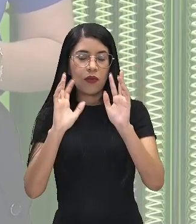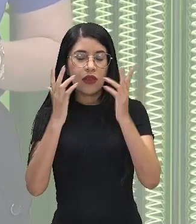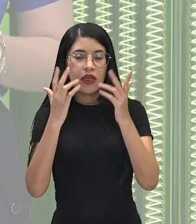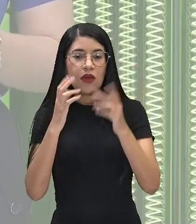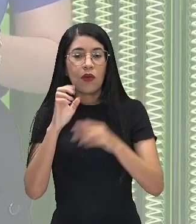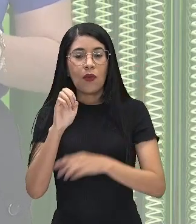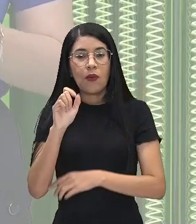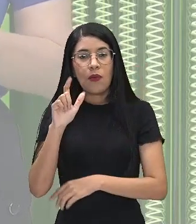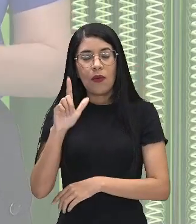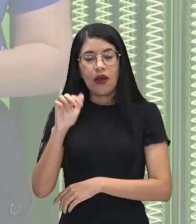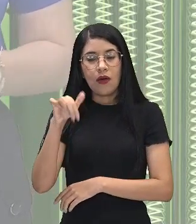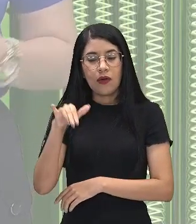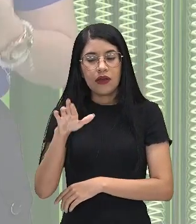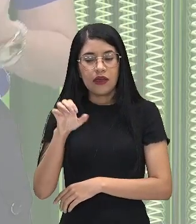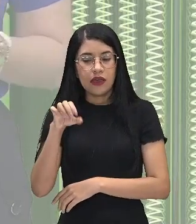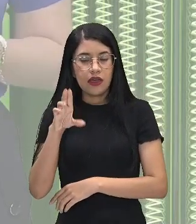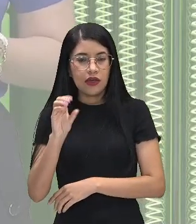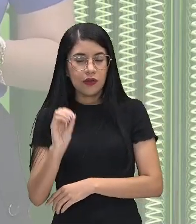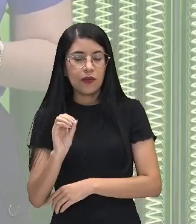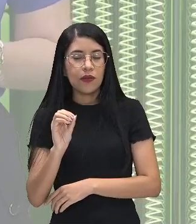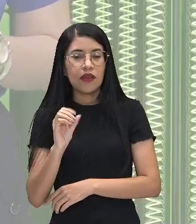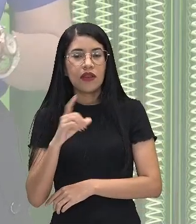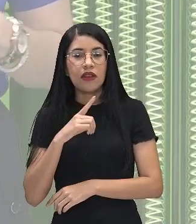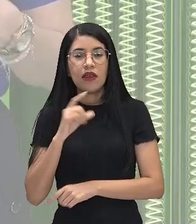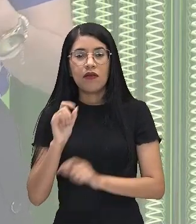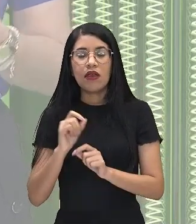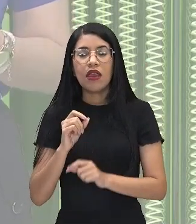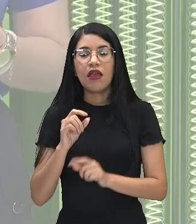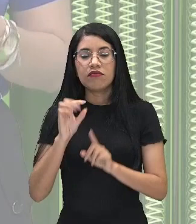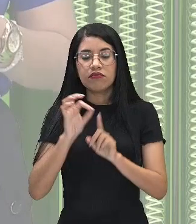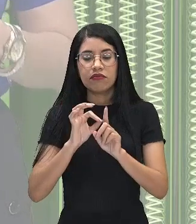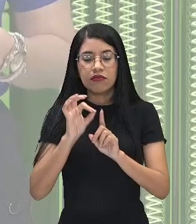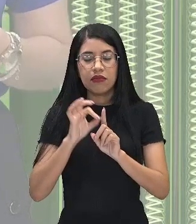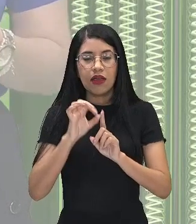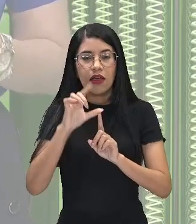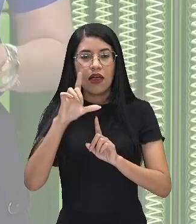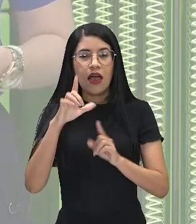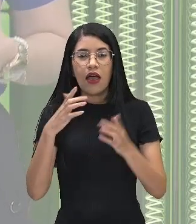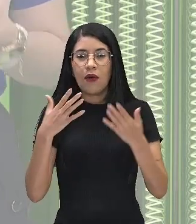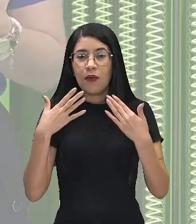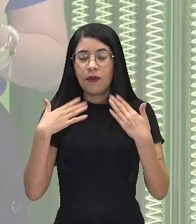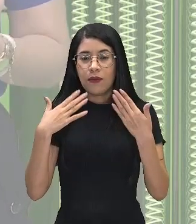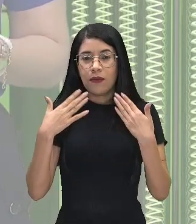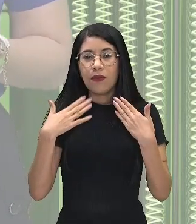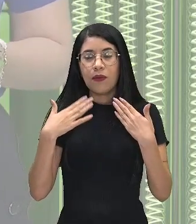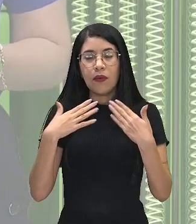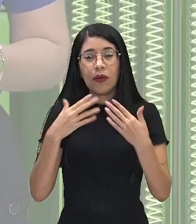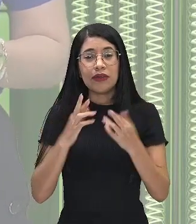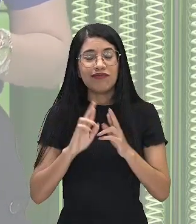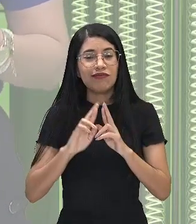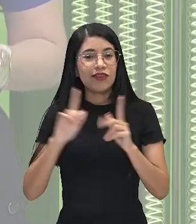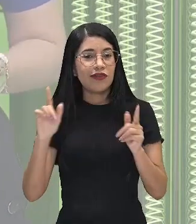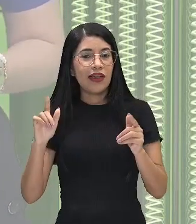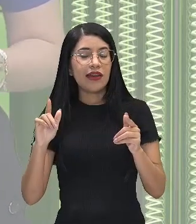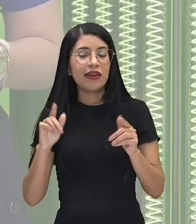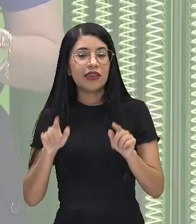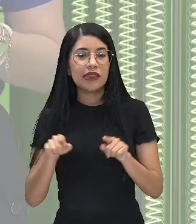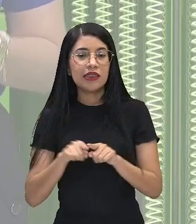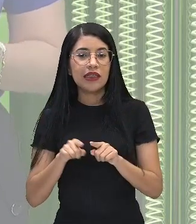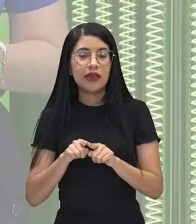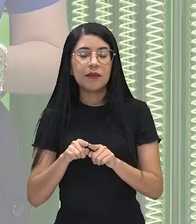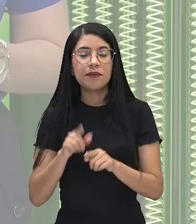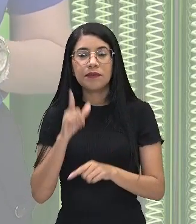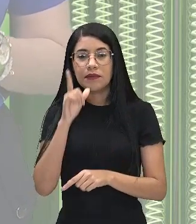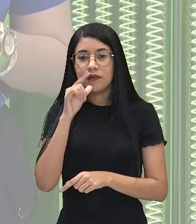El Niño, ocorre um aquecimento anômalo, um aquecimento fora do normal